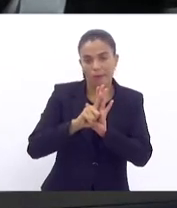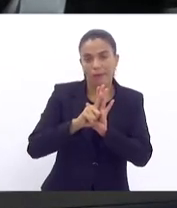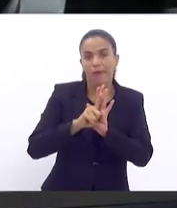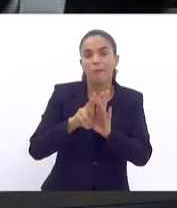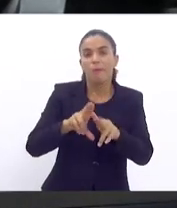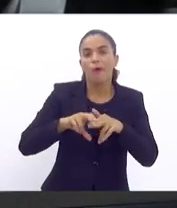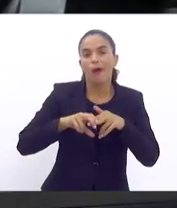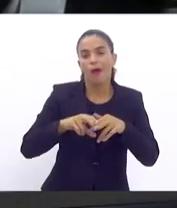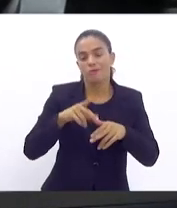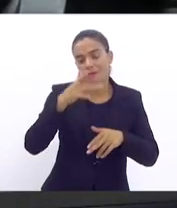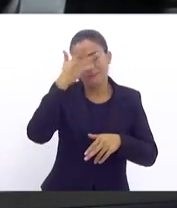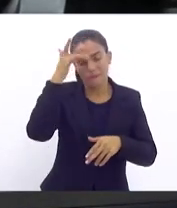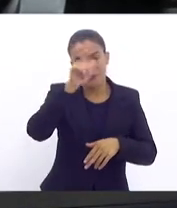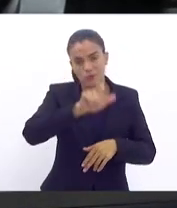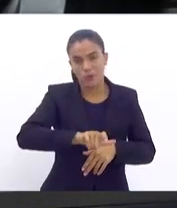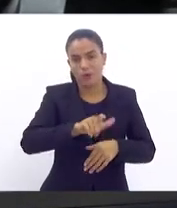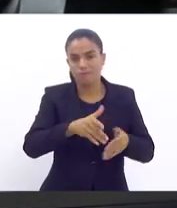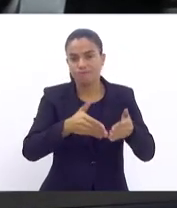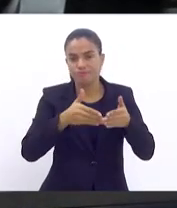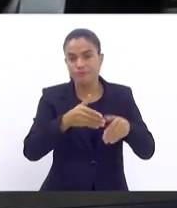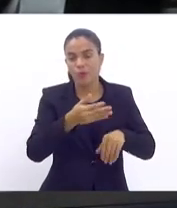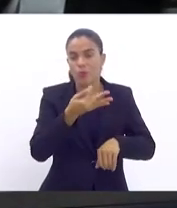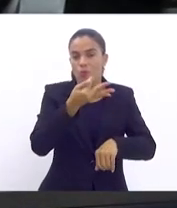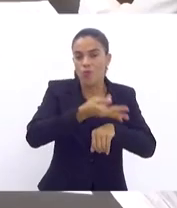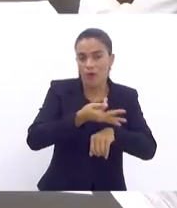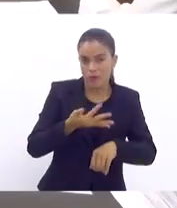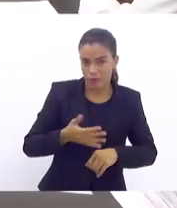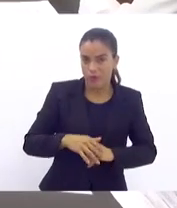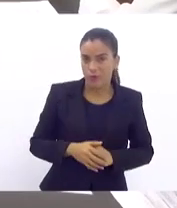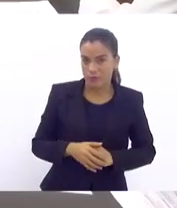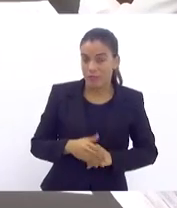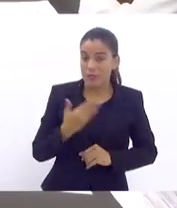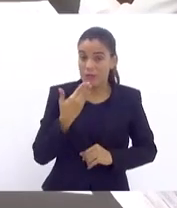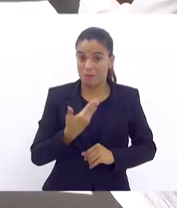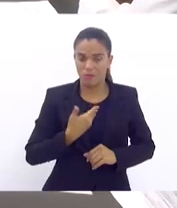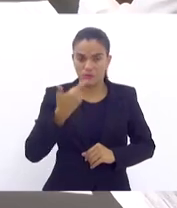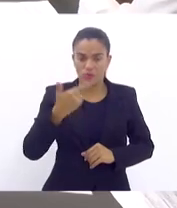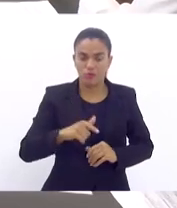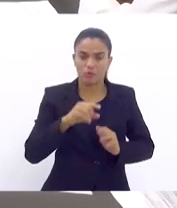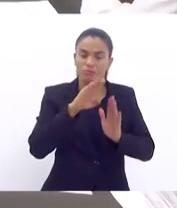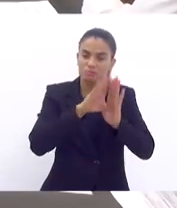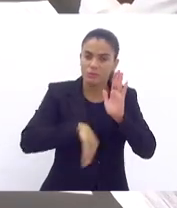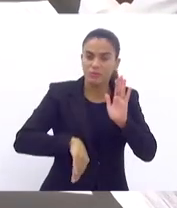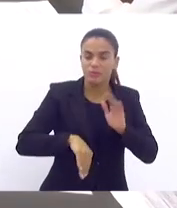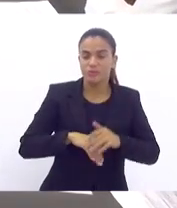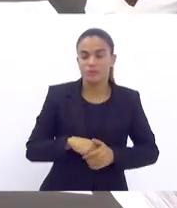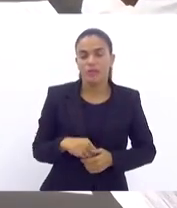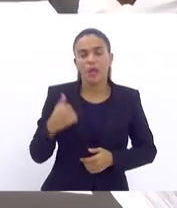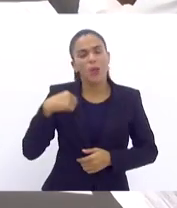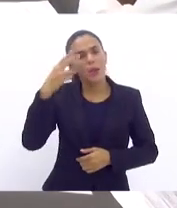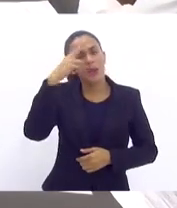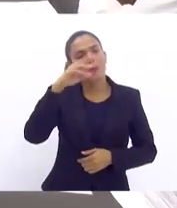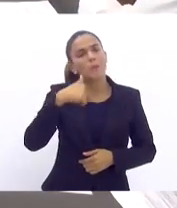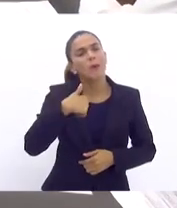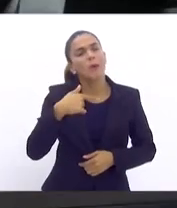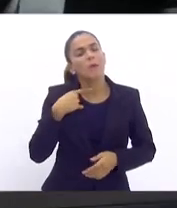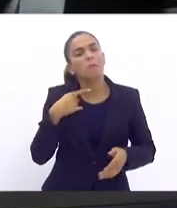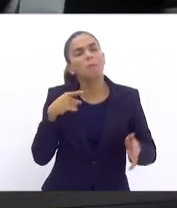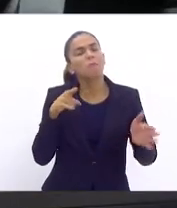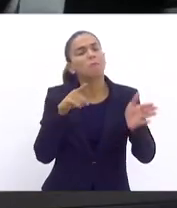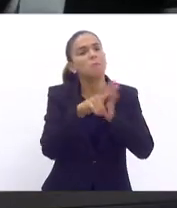por ausência do relator exatamente e que pediu expressamente para retirar mas eu me lembro que eu levantei essa